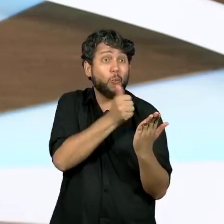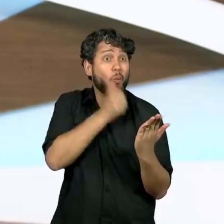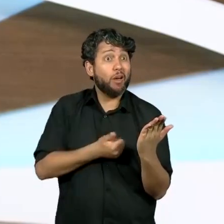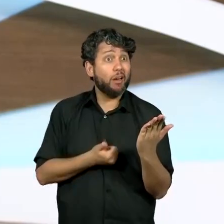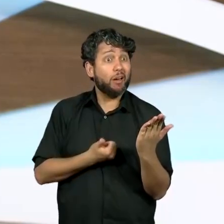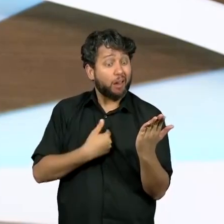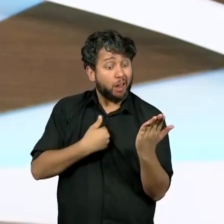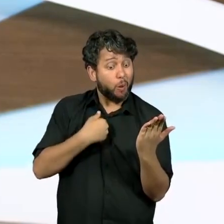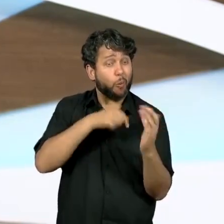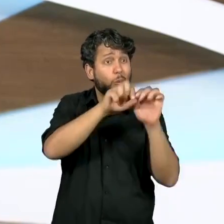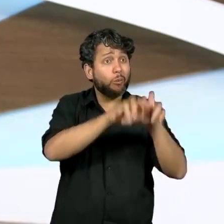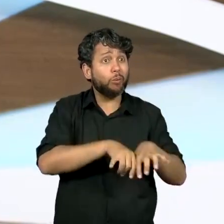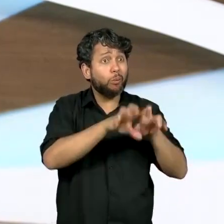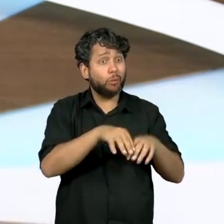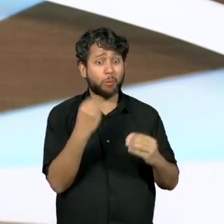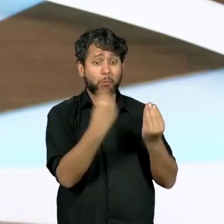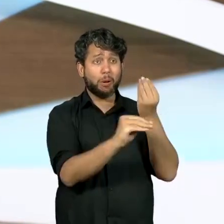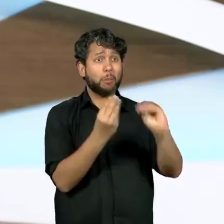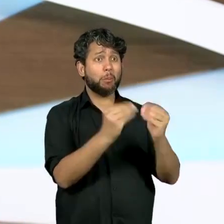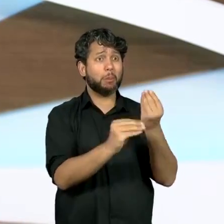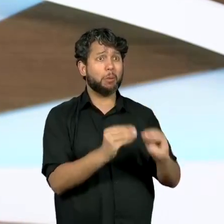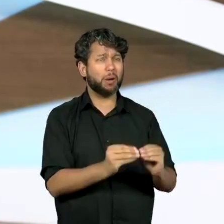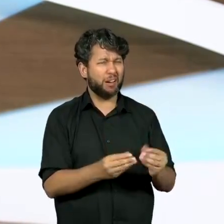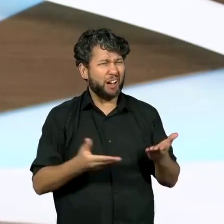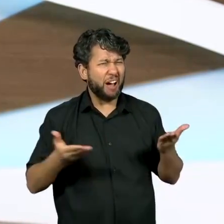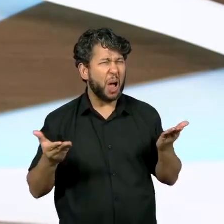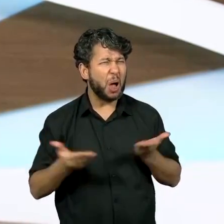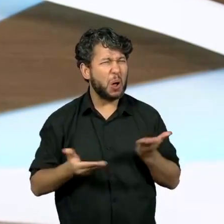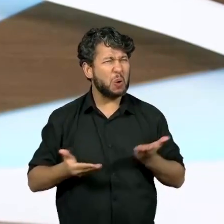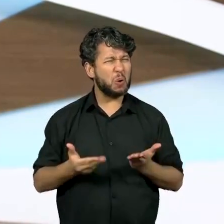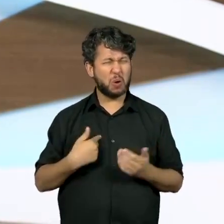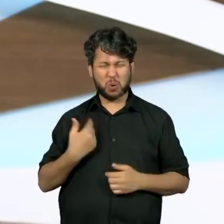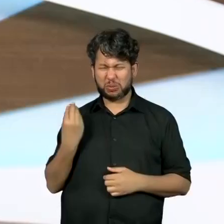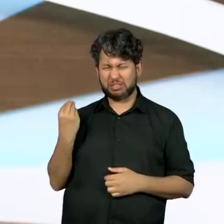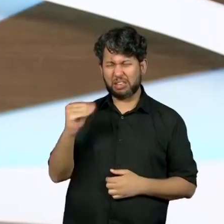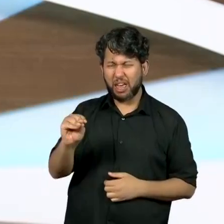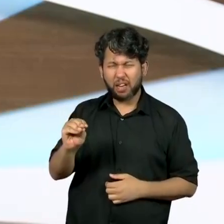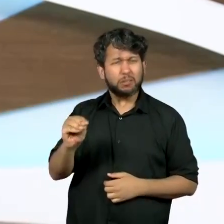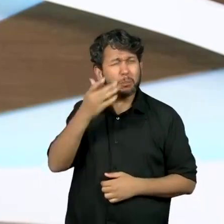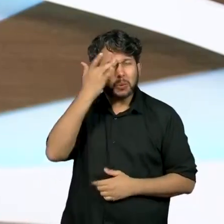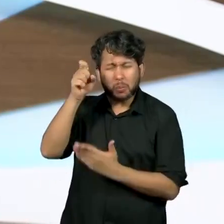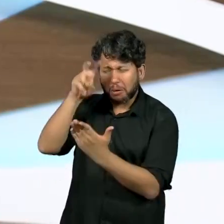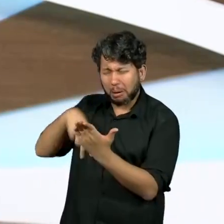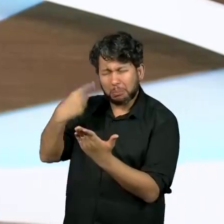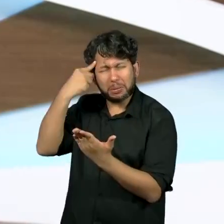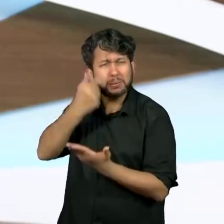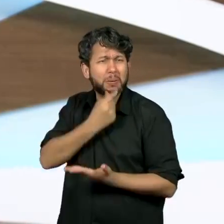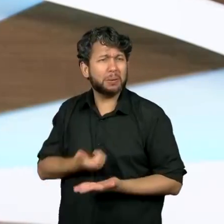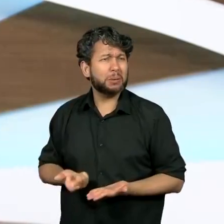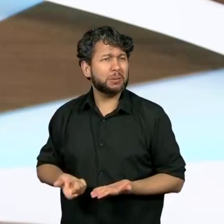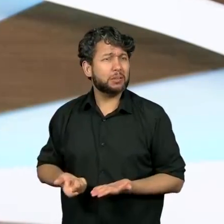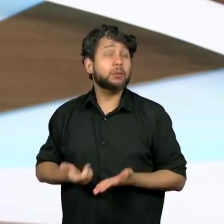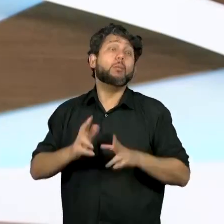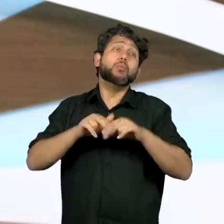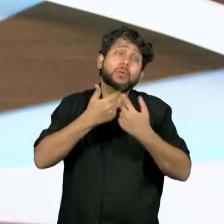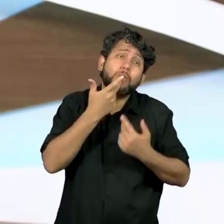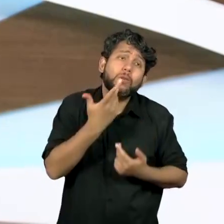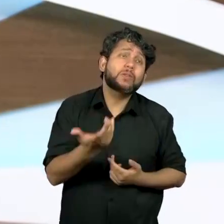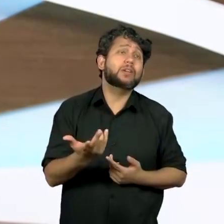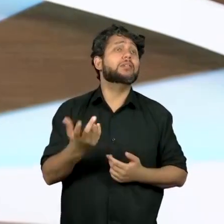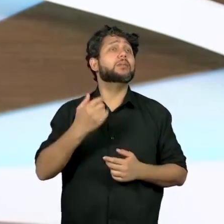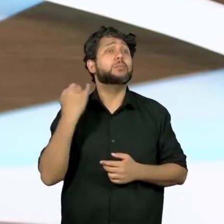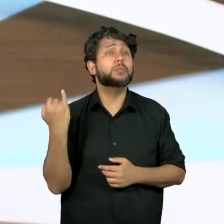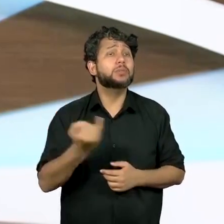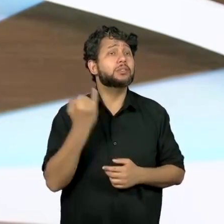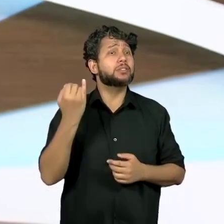as terminologias que nós temos, como ainda não passamos por todo esse aprendizado de colonial e de post-colonial studies,